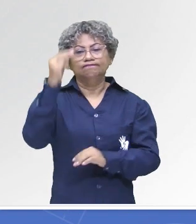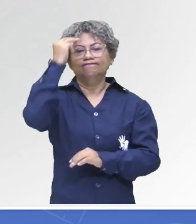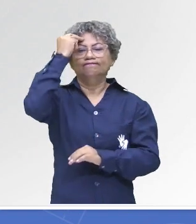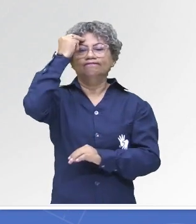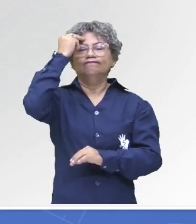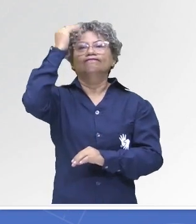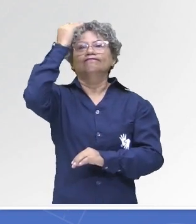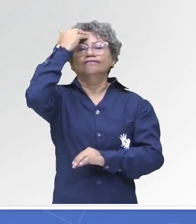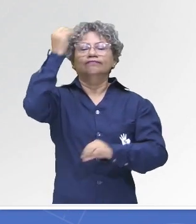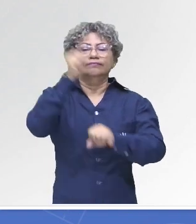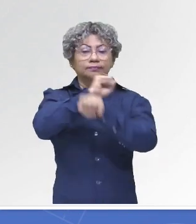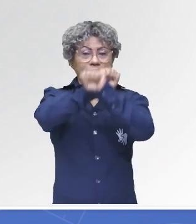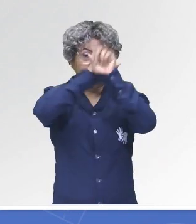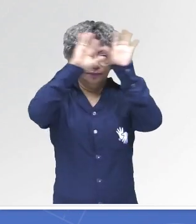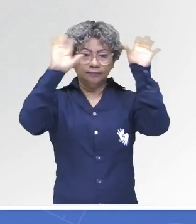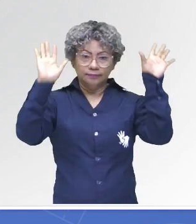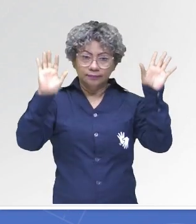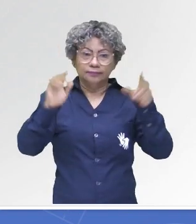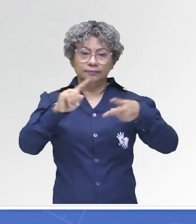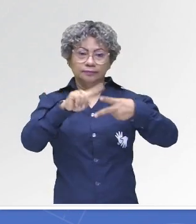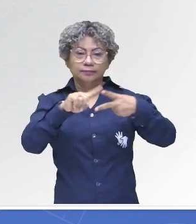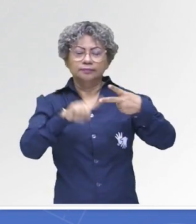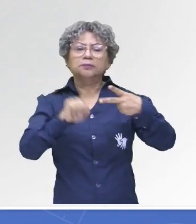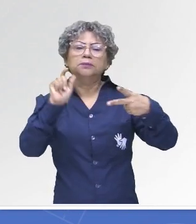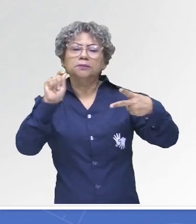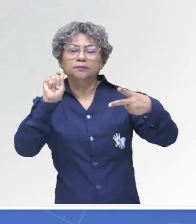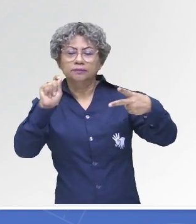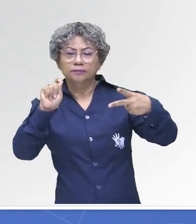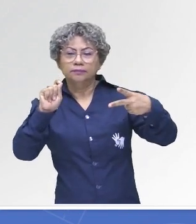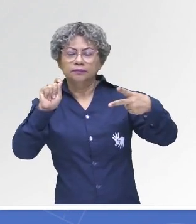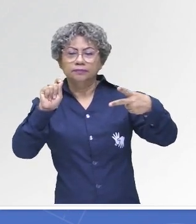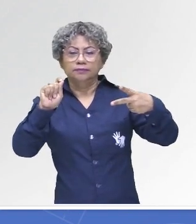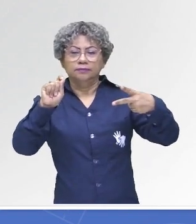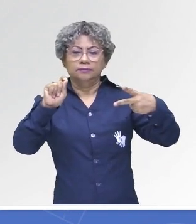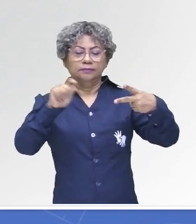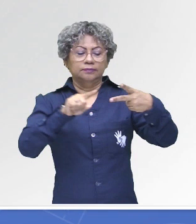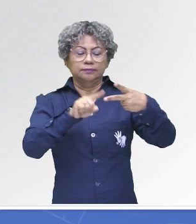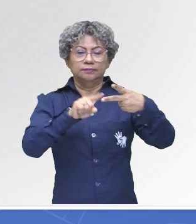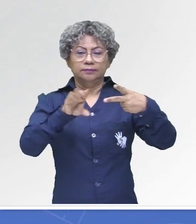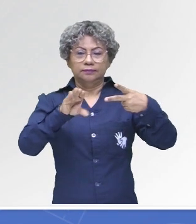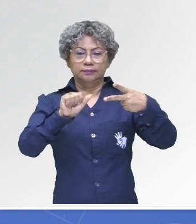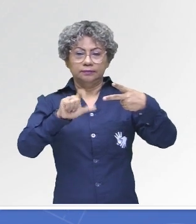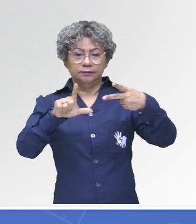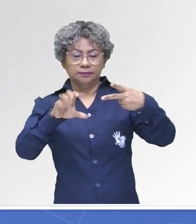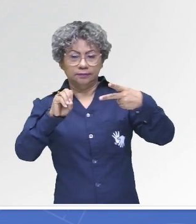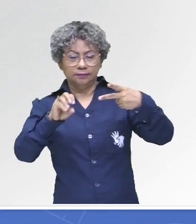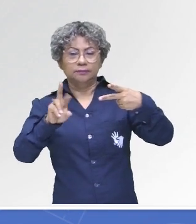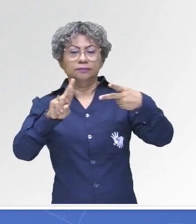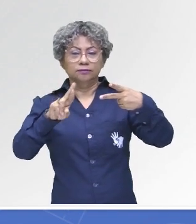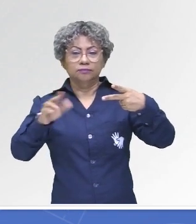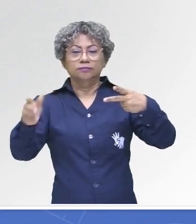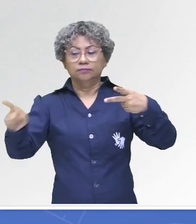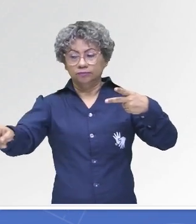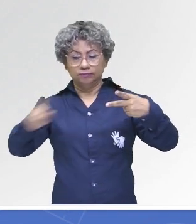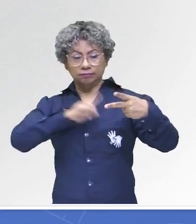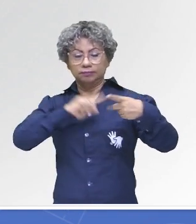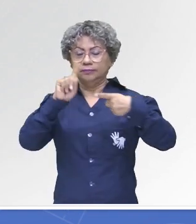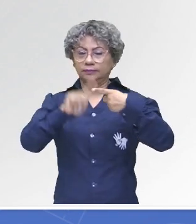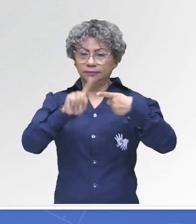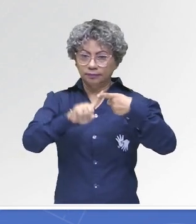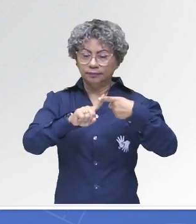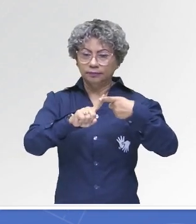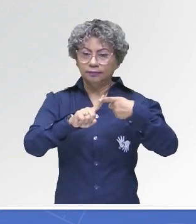Termologia estuda exatamente essa interação entre calor, temperatura e a matéria, beleza? Então, na primeira questão aí,